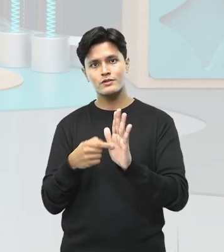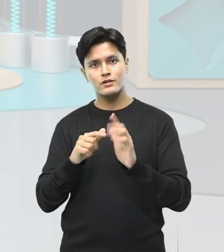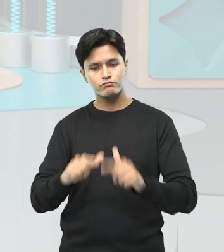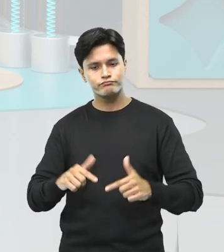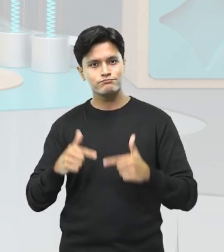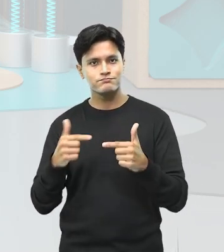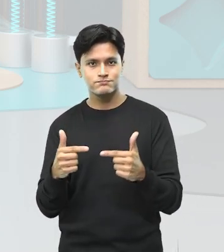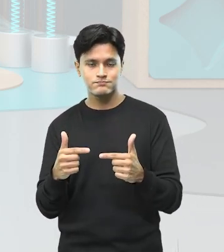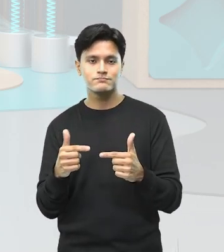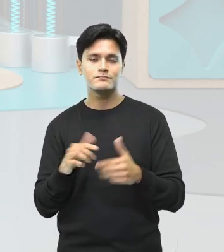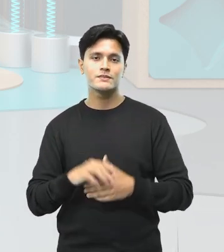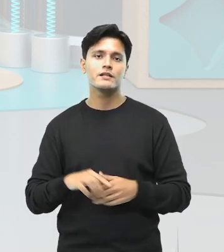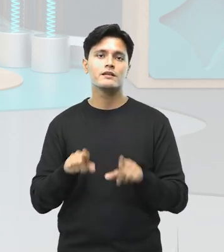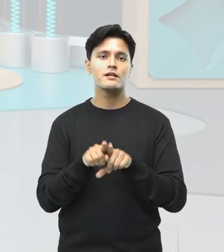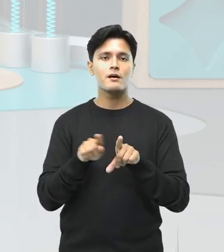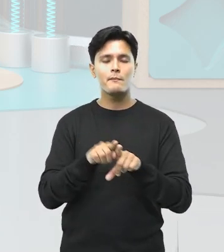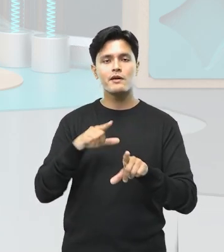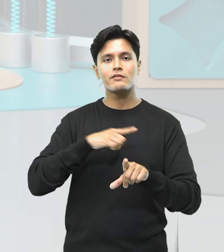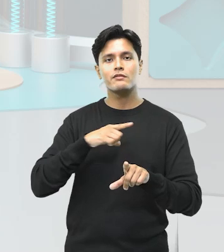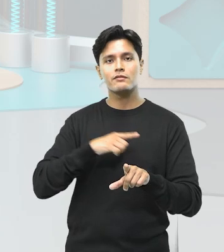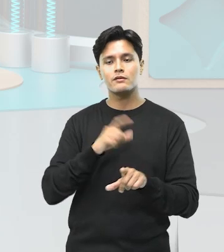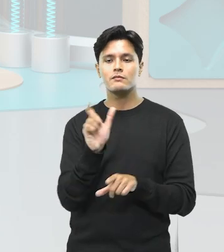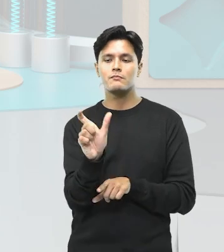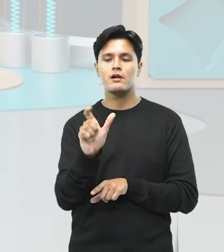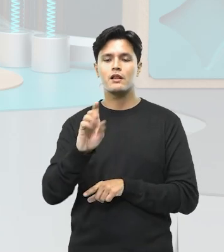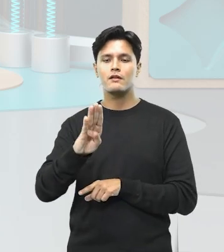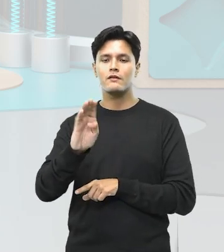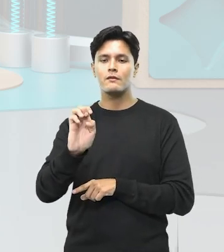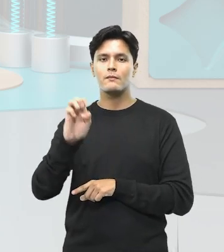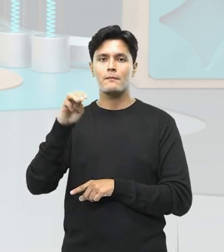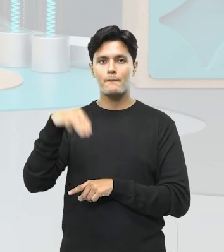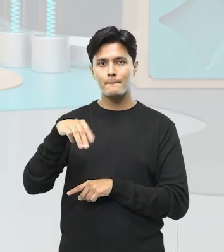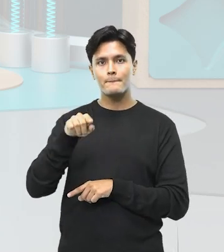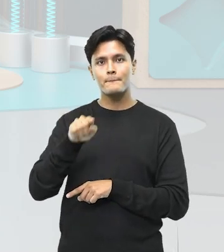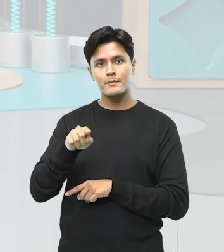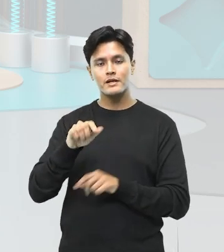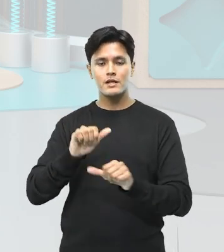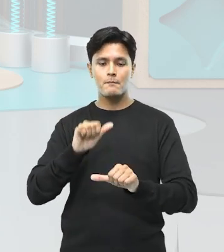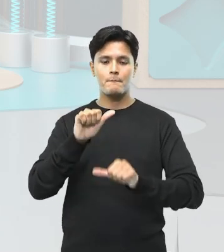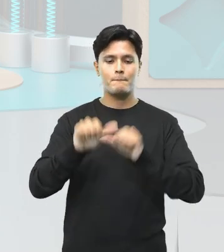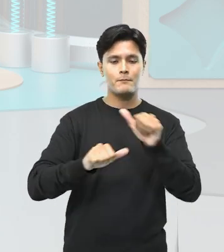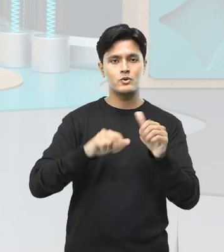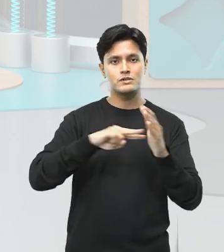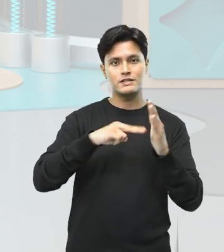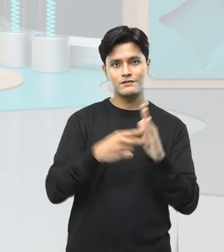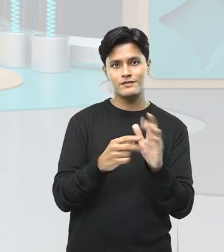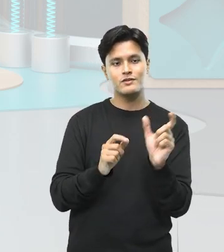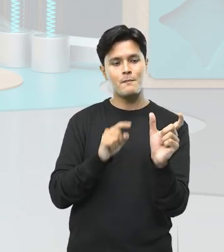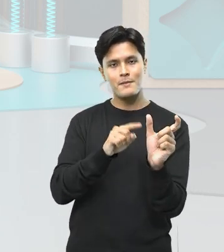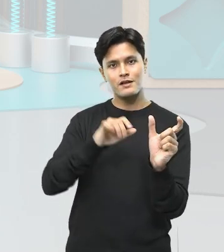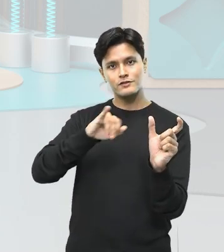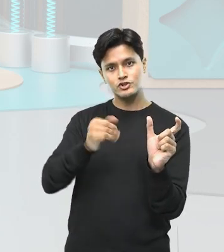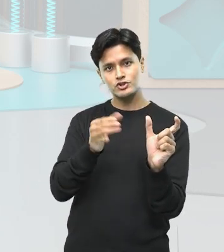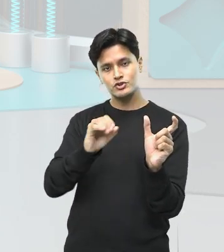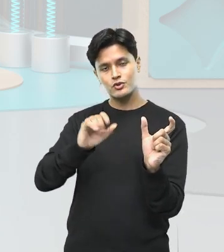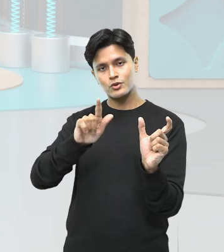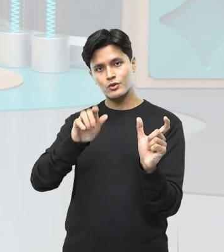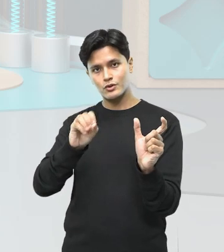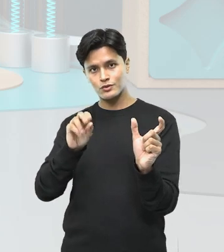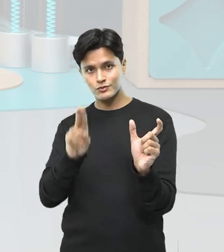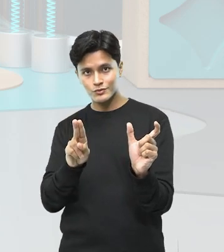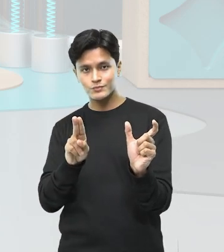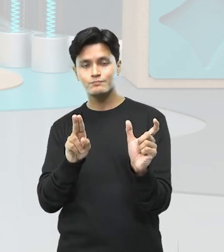Alterando o sentido, então, modificando o sentido da palavra jogou. Nosso time jogou bem, nosso